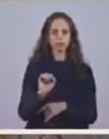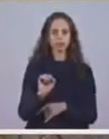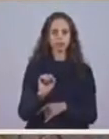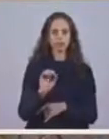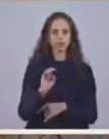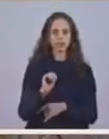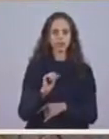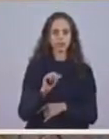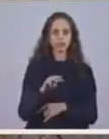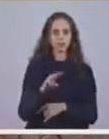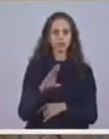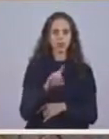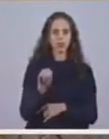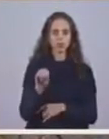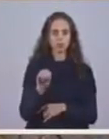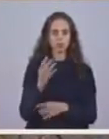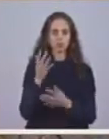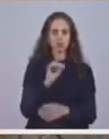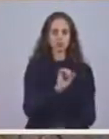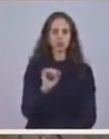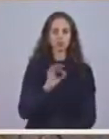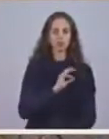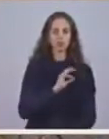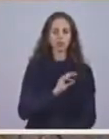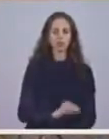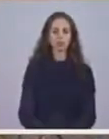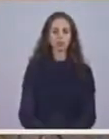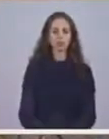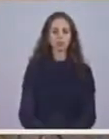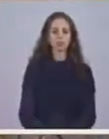Cristo, segundo São João. Glória a vós, Senhor.